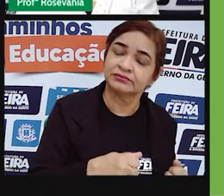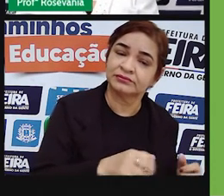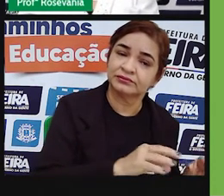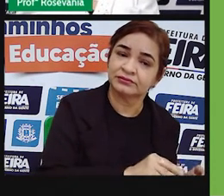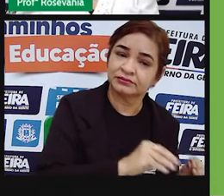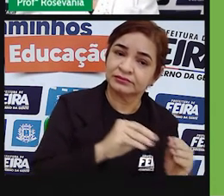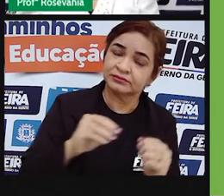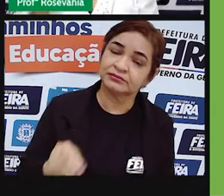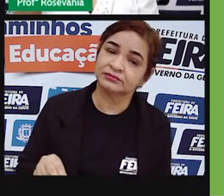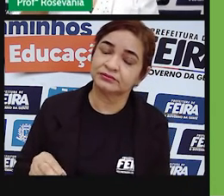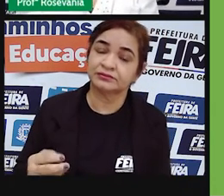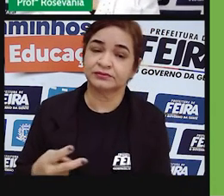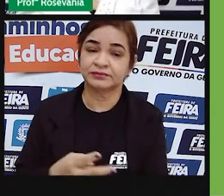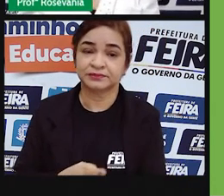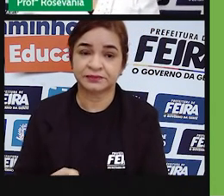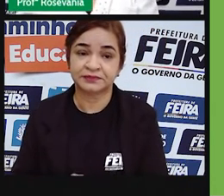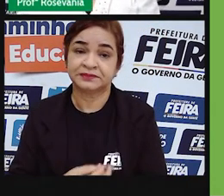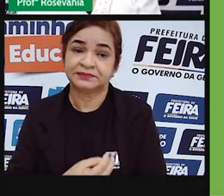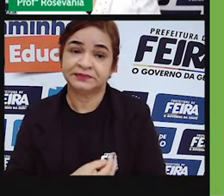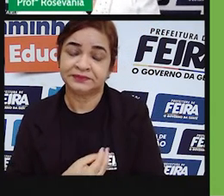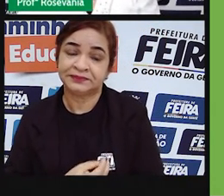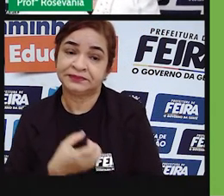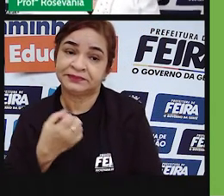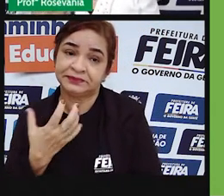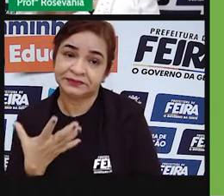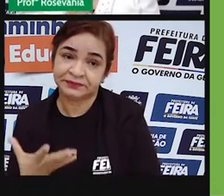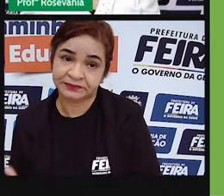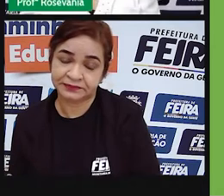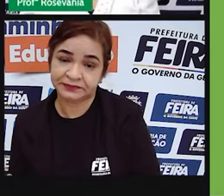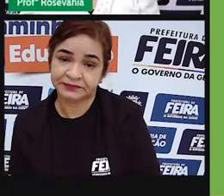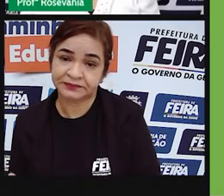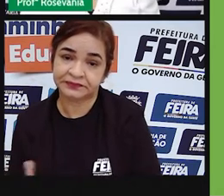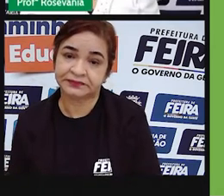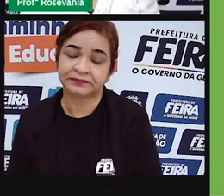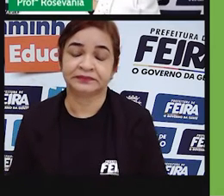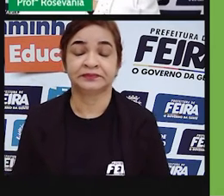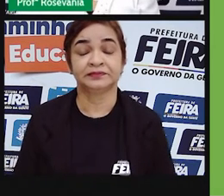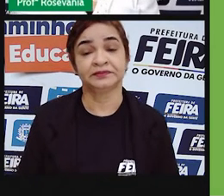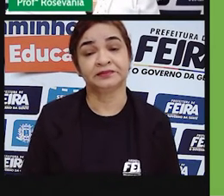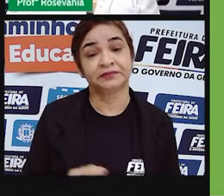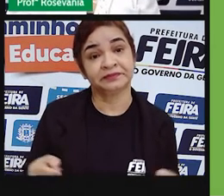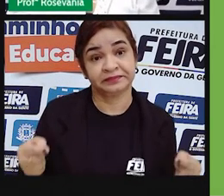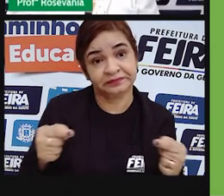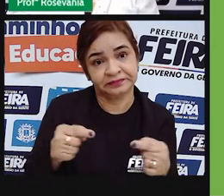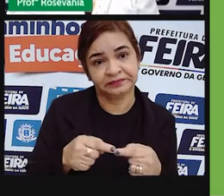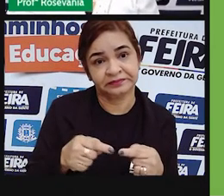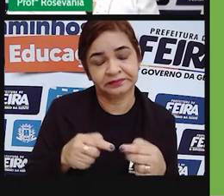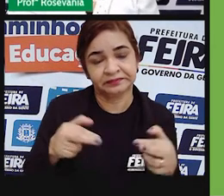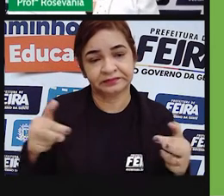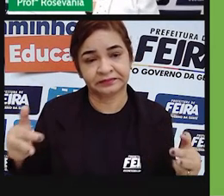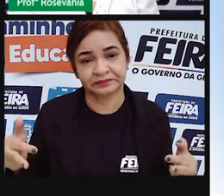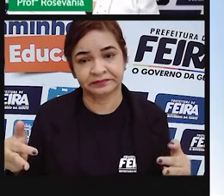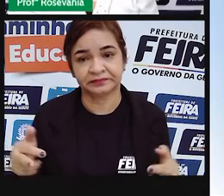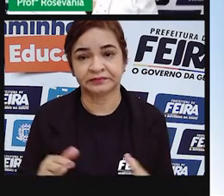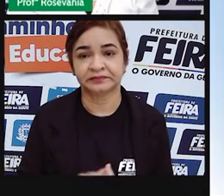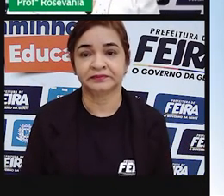outros são causas da imigração mas não são causas relacionadas ao território brasileiro a